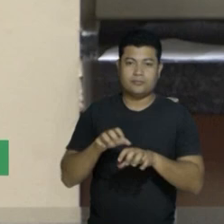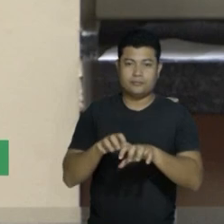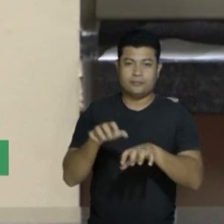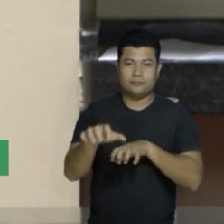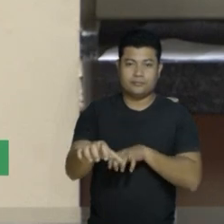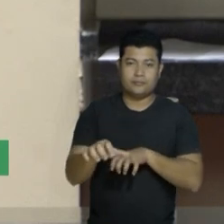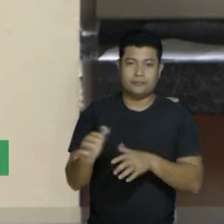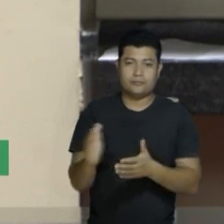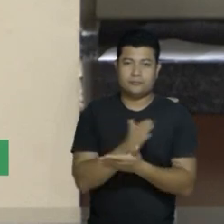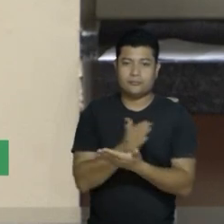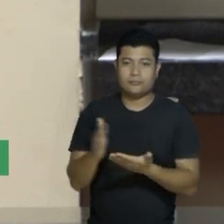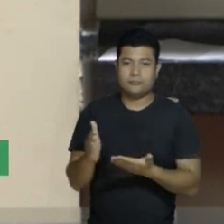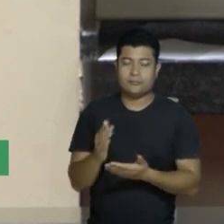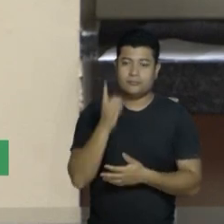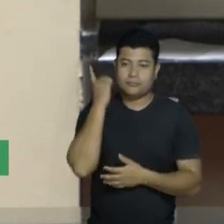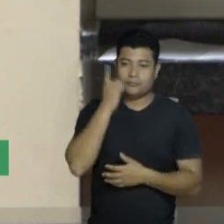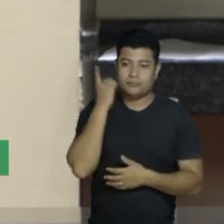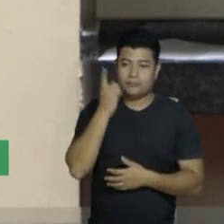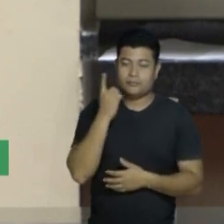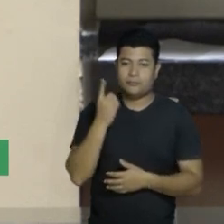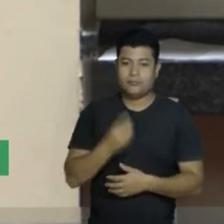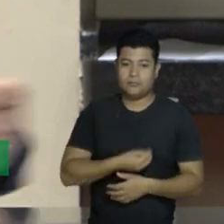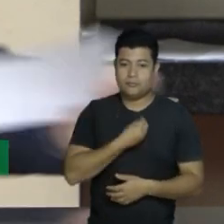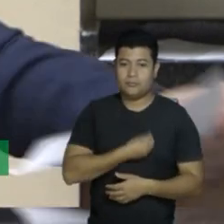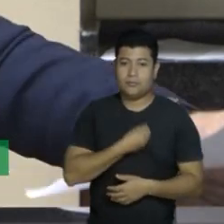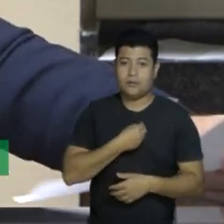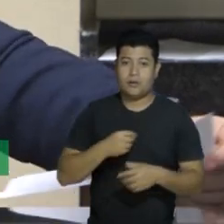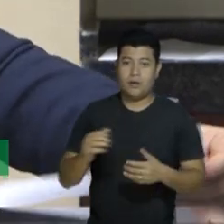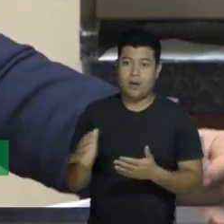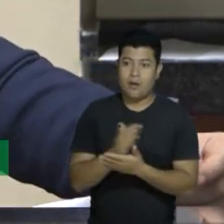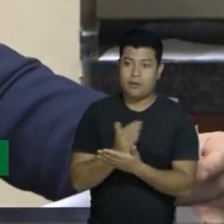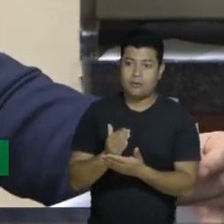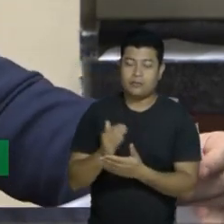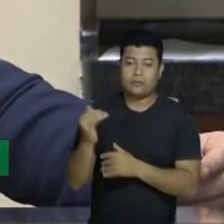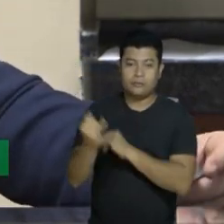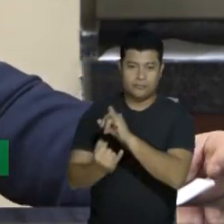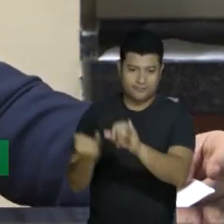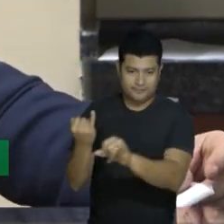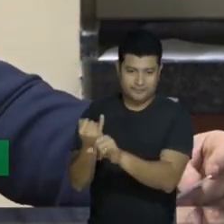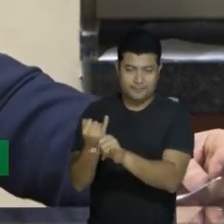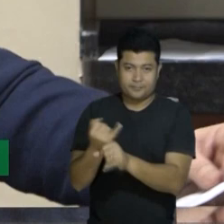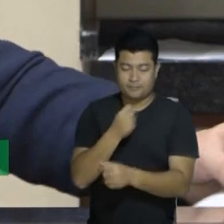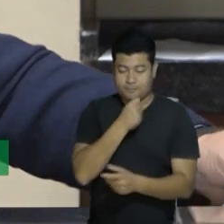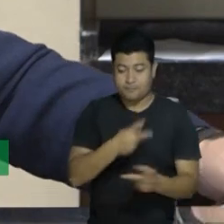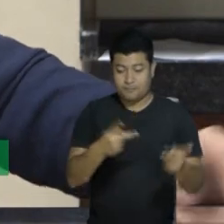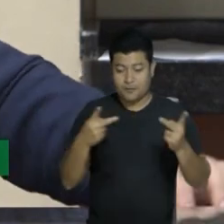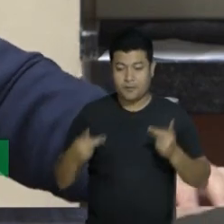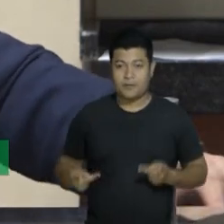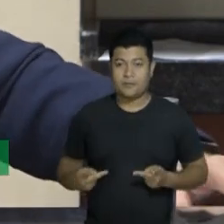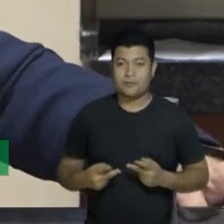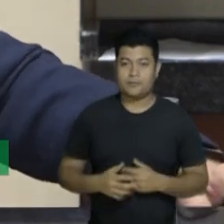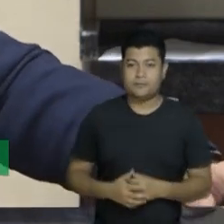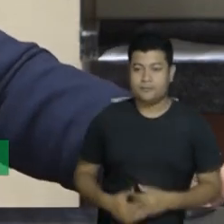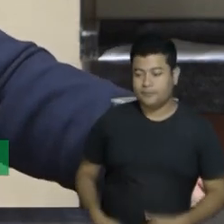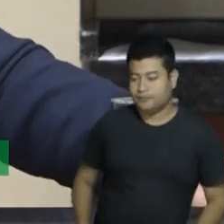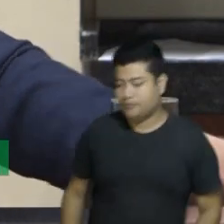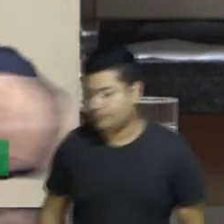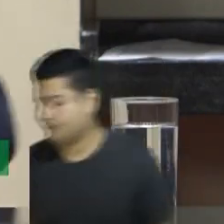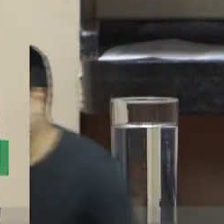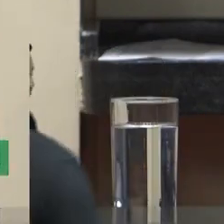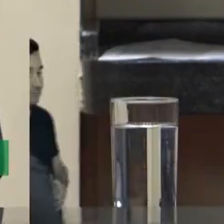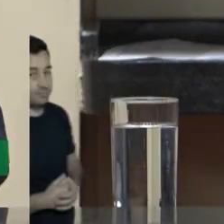alguns deputados estão presentes e outros estão online. Sejam bem-vindos e acolhidos na